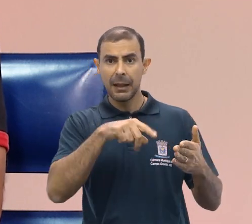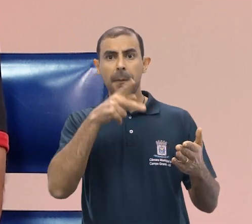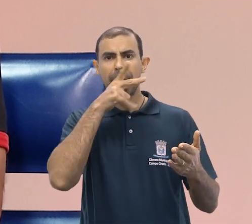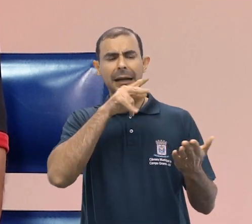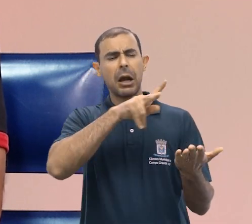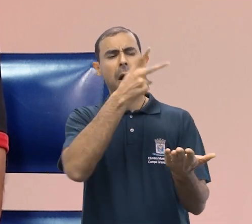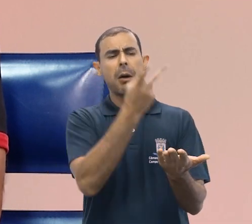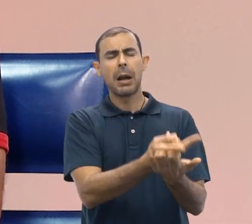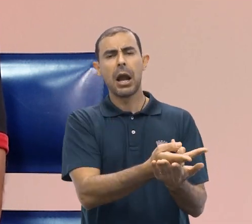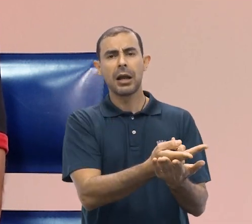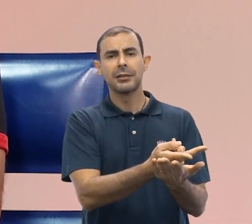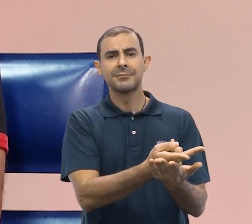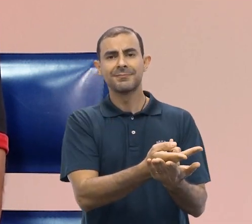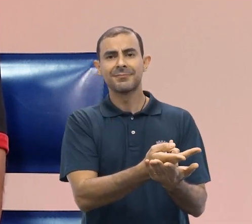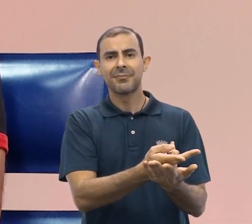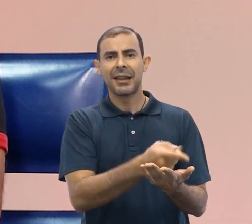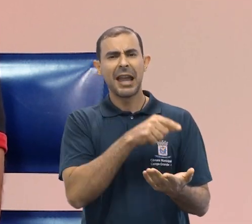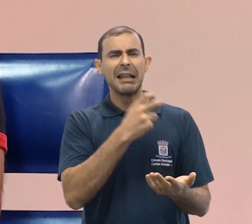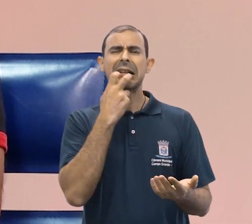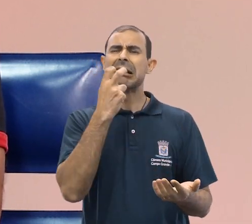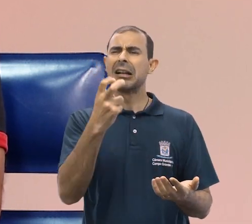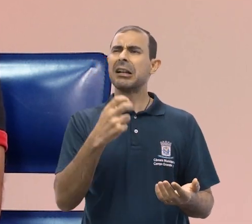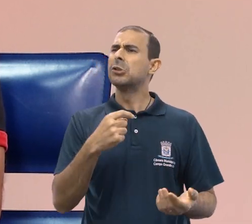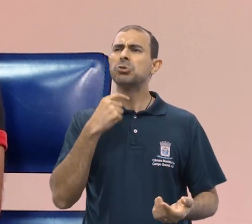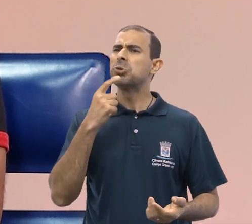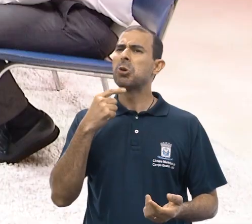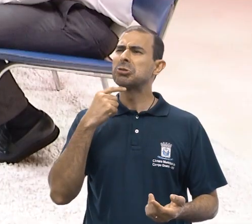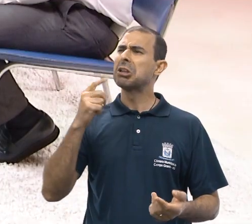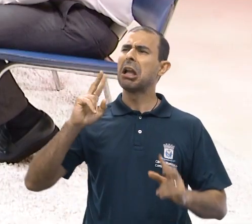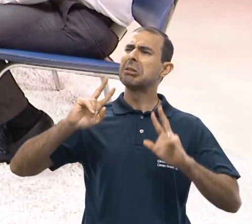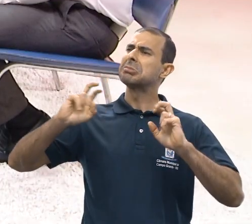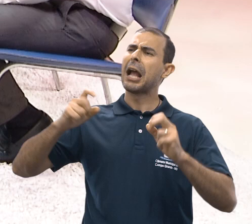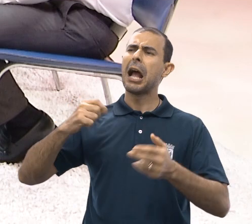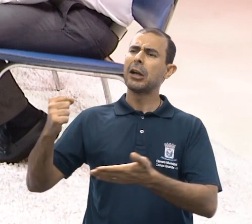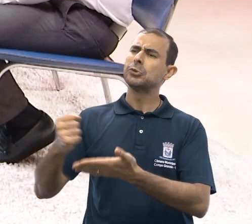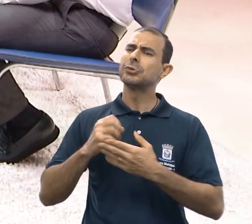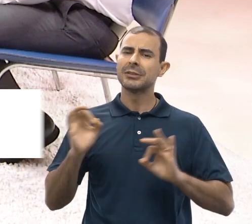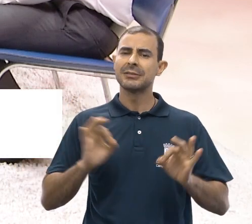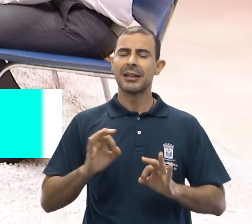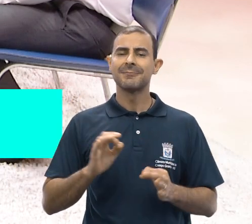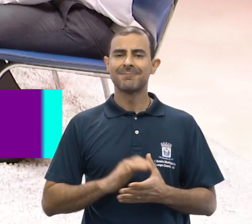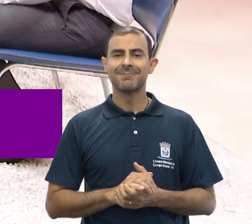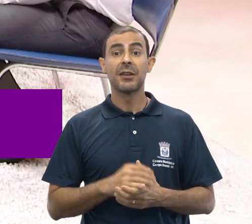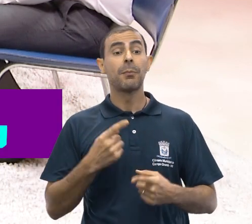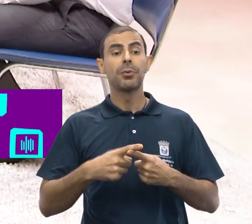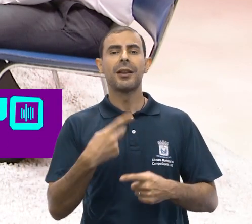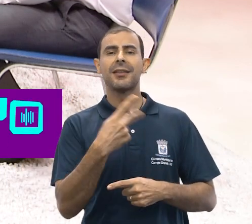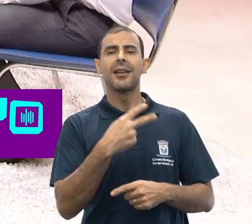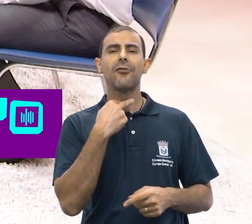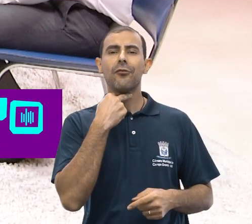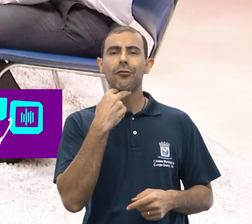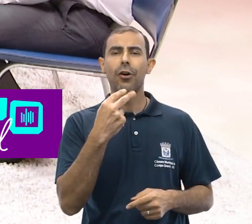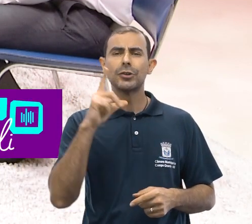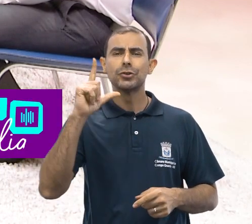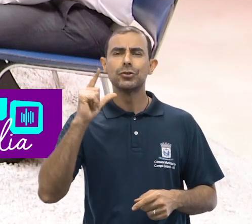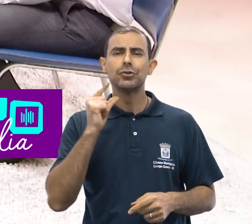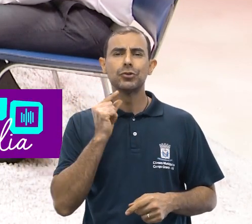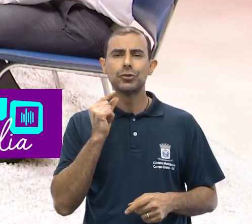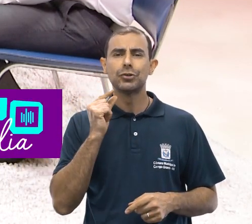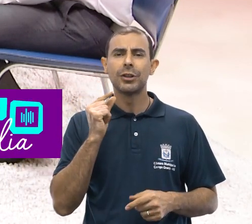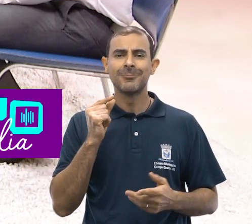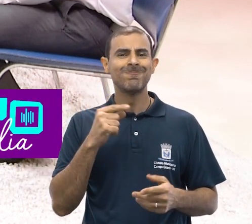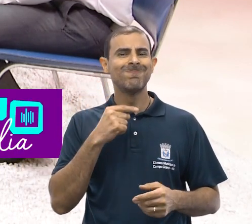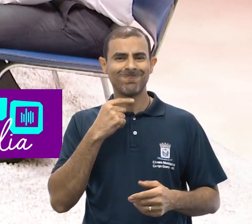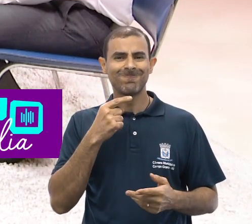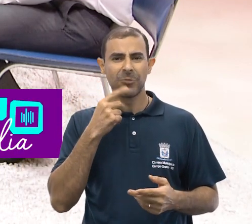e ele falou assim, ninguém me escuta, ninguém me atende, e ele caiu mesmo, assim, literalmente. A voz é baixa muitas vezes, baixa, né? Você não entendia ele, e